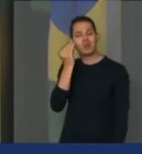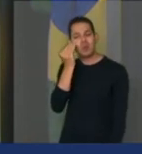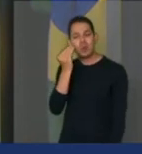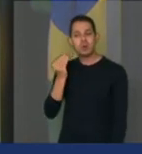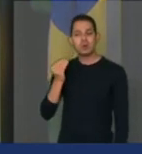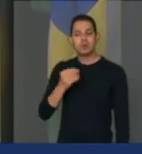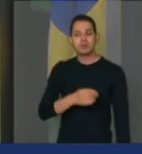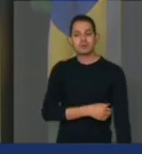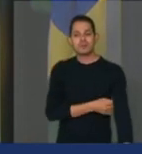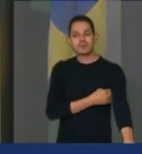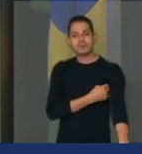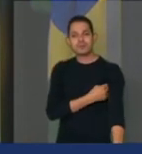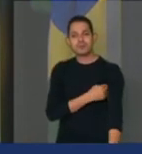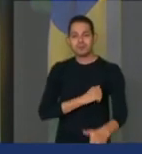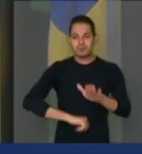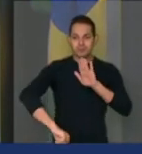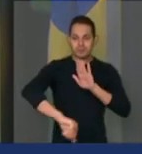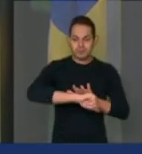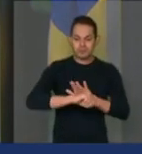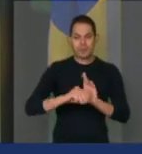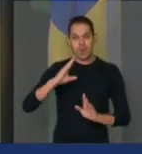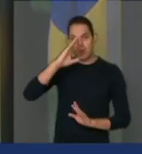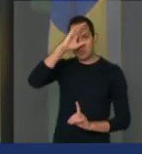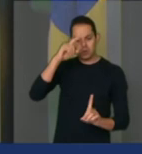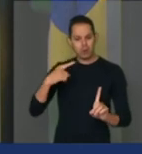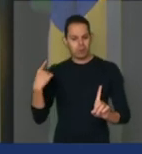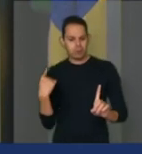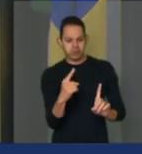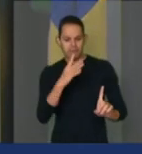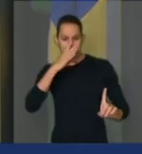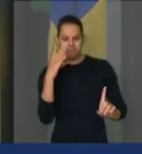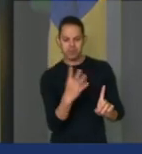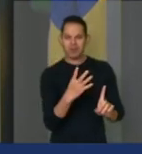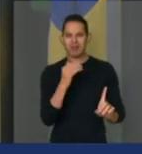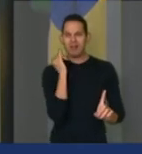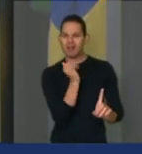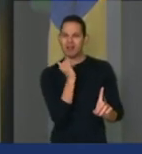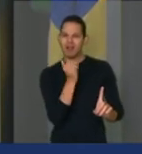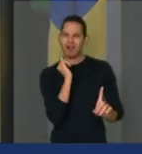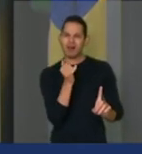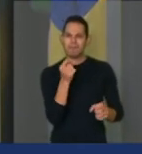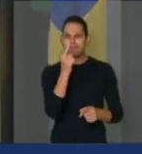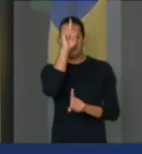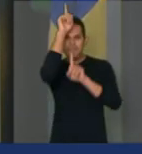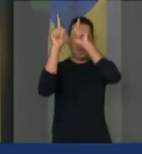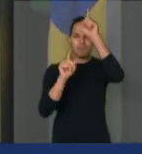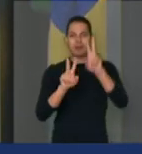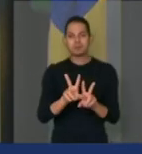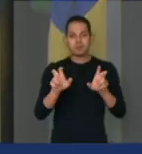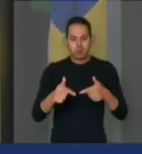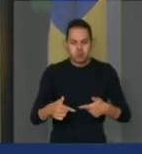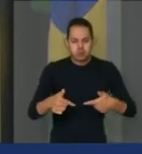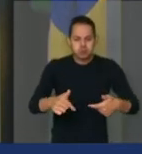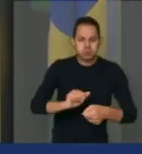de incriminar o presidente bolsonaro criar narrativas contra o presidente bolsonaro com relação à enfrentamento a